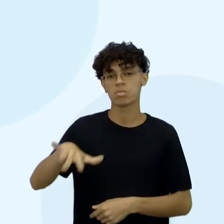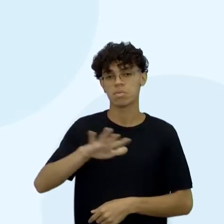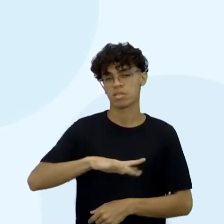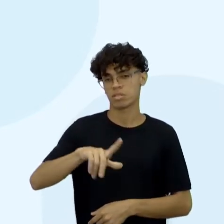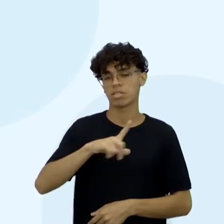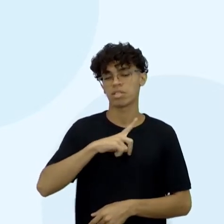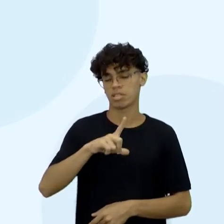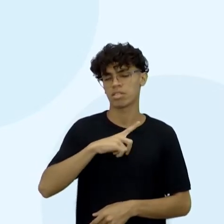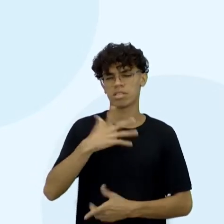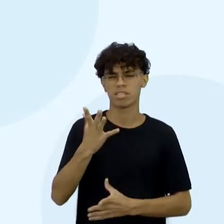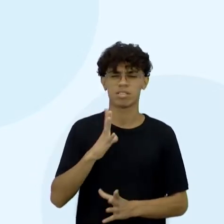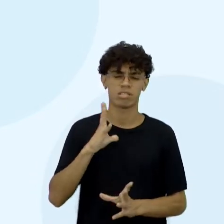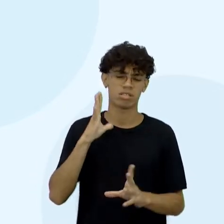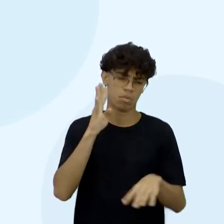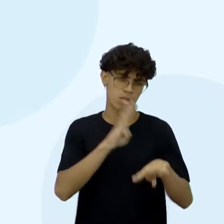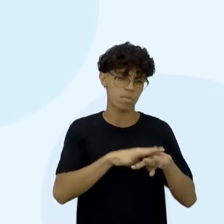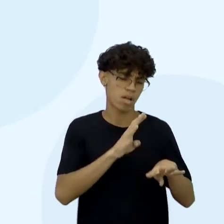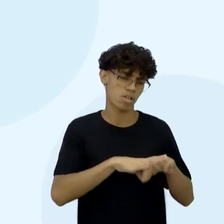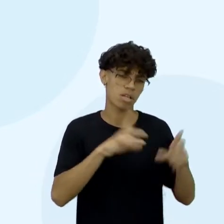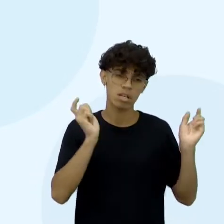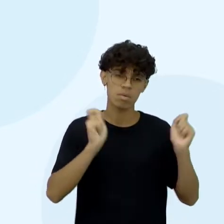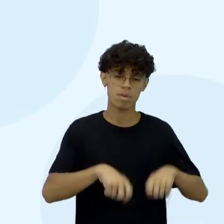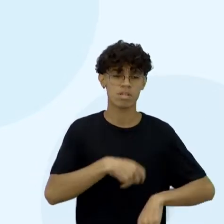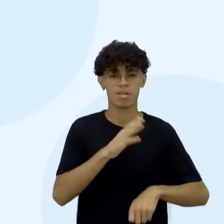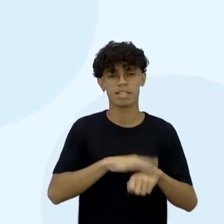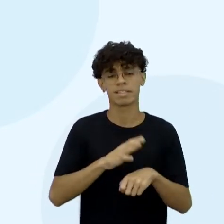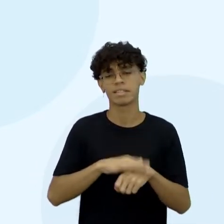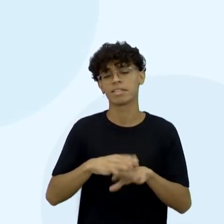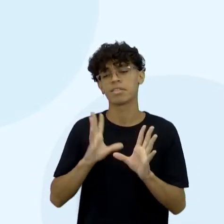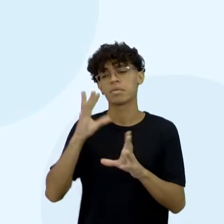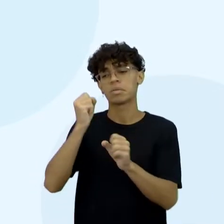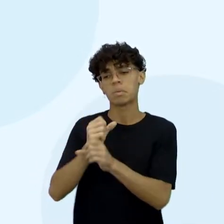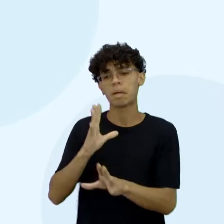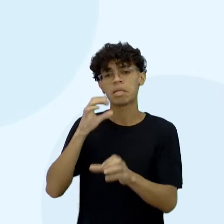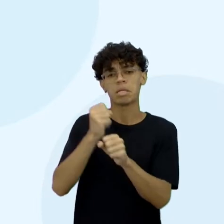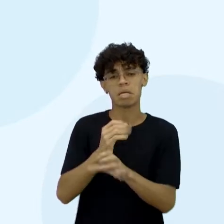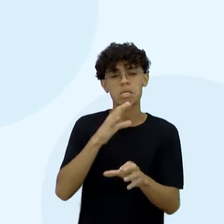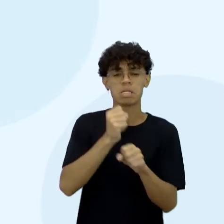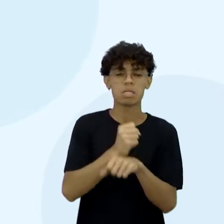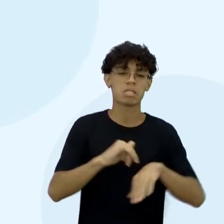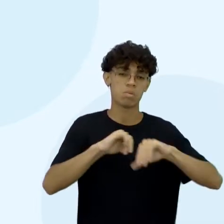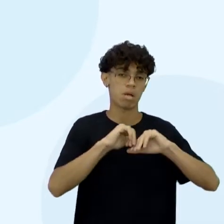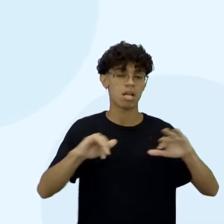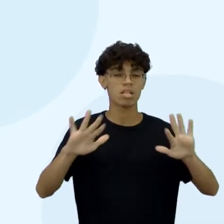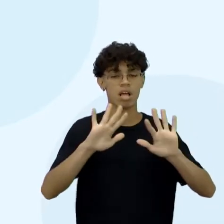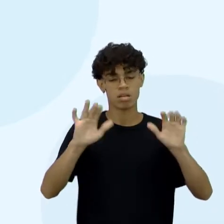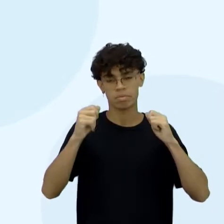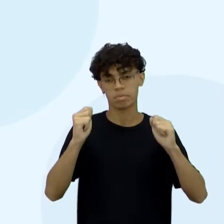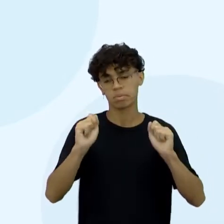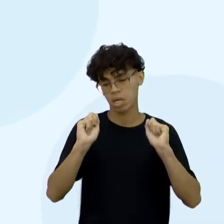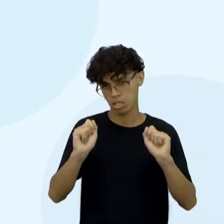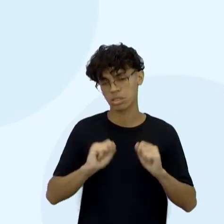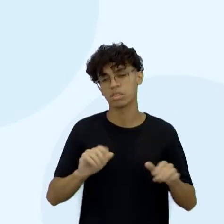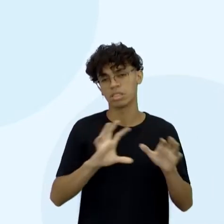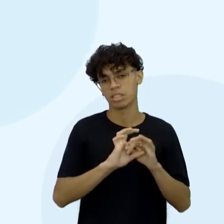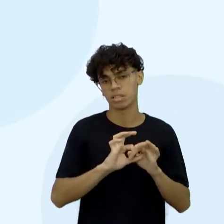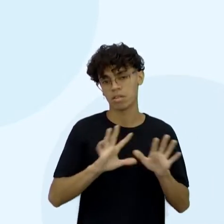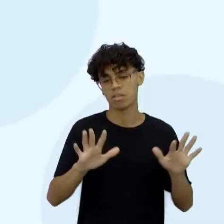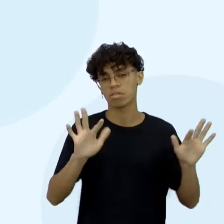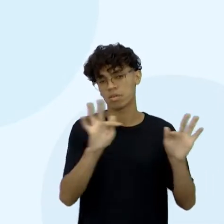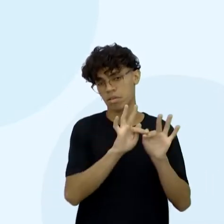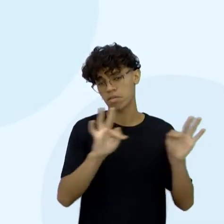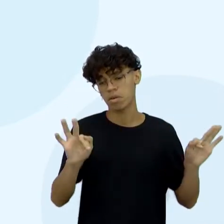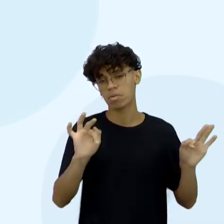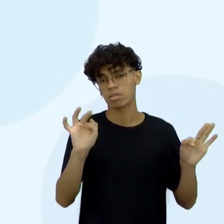certo? Matematicamente a gente pode fazer isso. Em vez de você ficar fazendo os cálculos separados, por fim, você pode usar só essa expressão que a gente